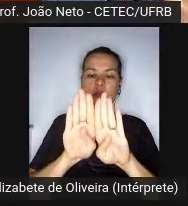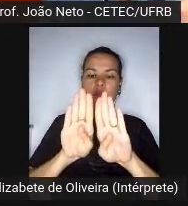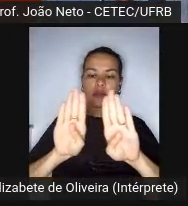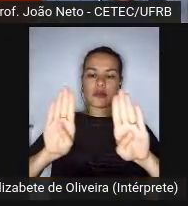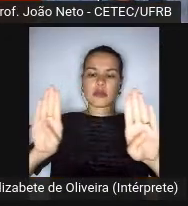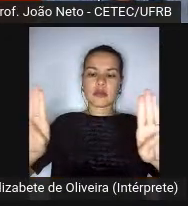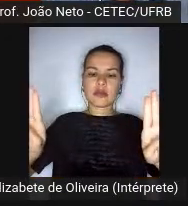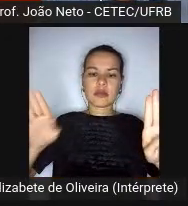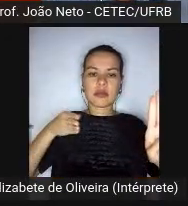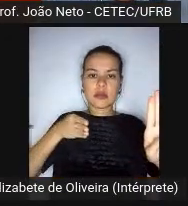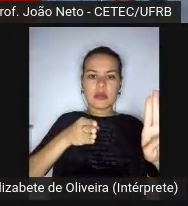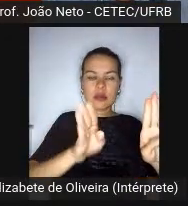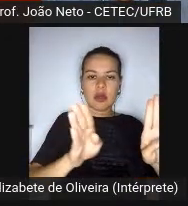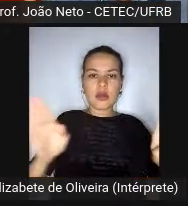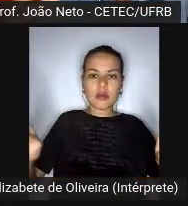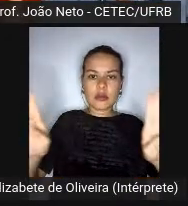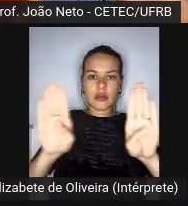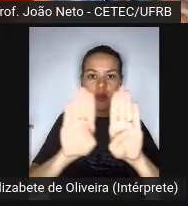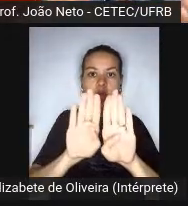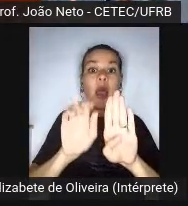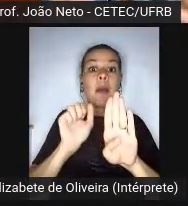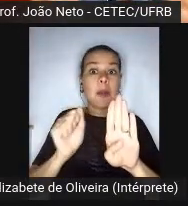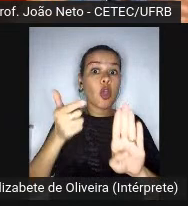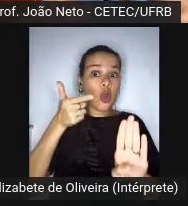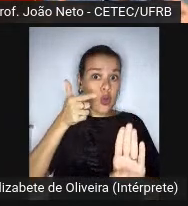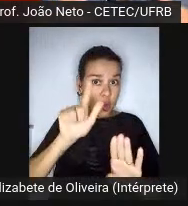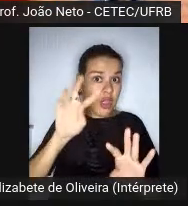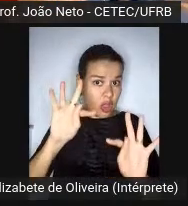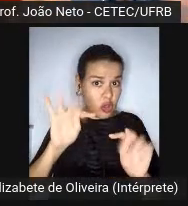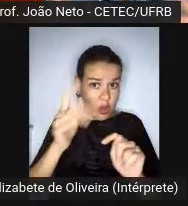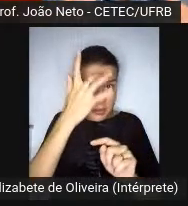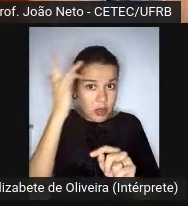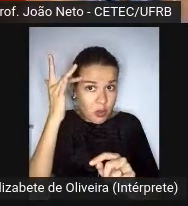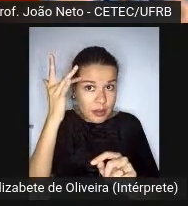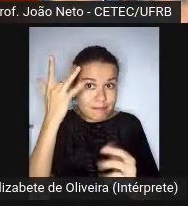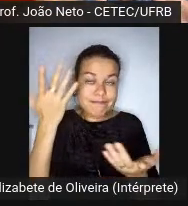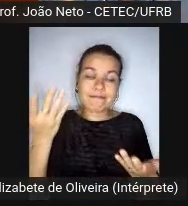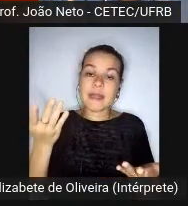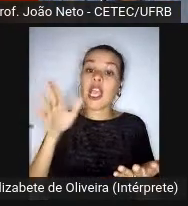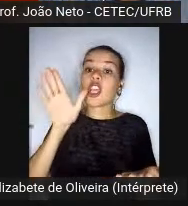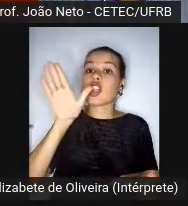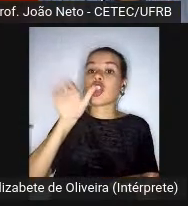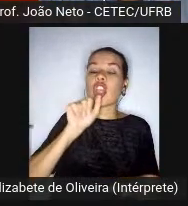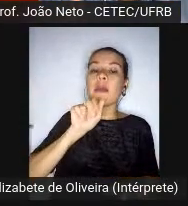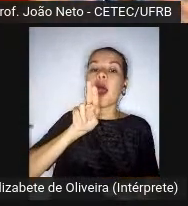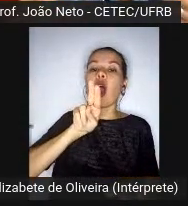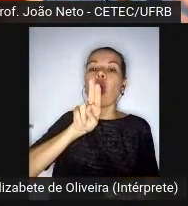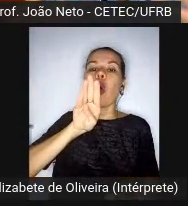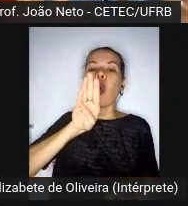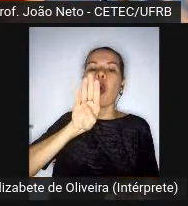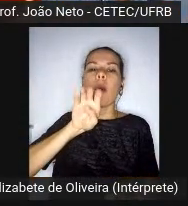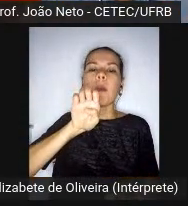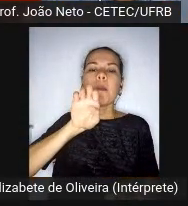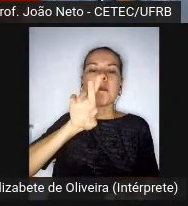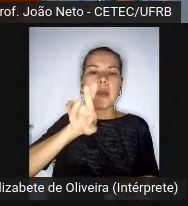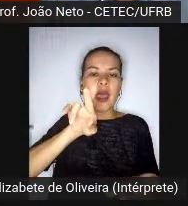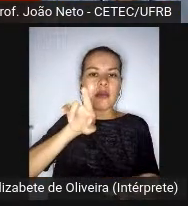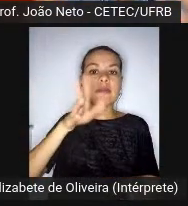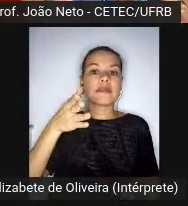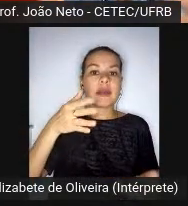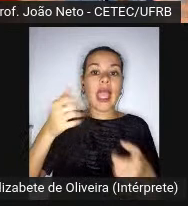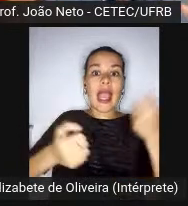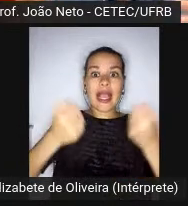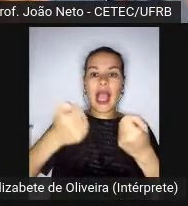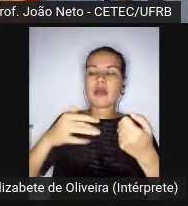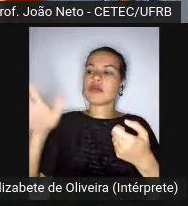quando nós chamamos um Uber será que uma pessoa cega consegue Independência para chamar o Uber sozinha que algo que ela que